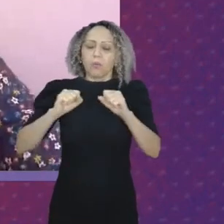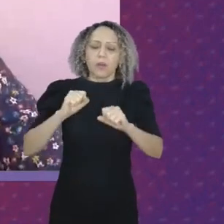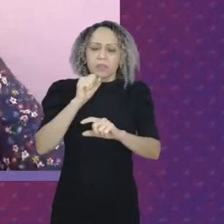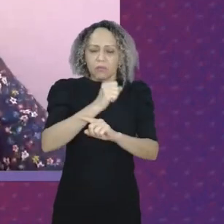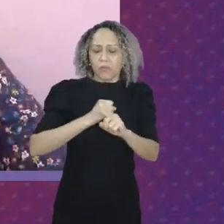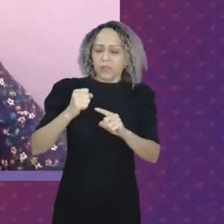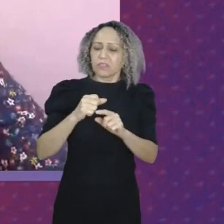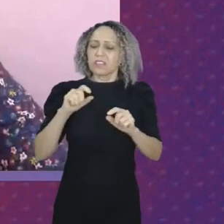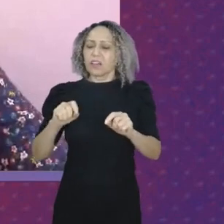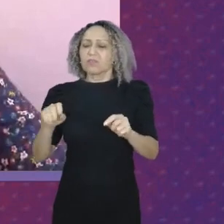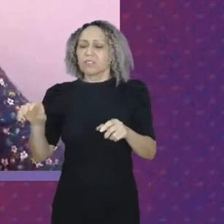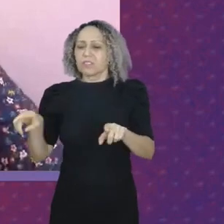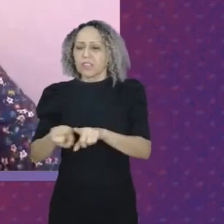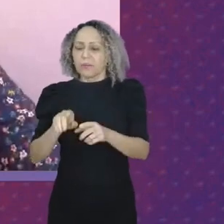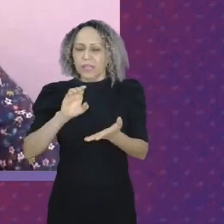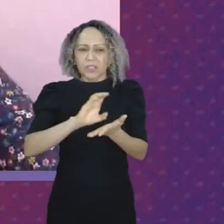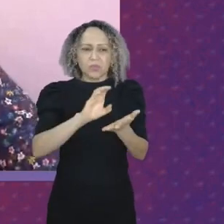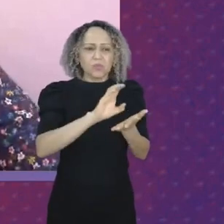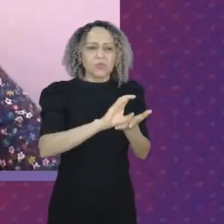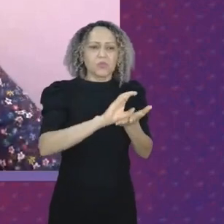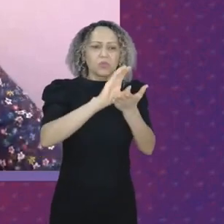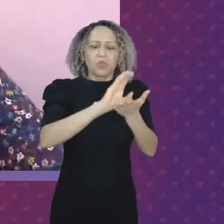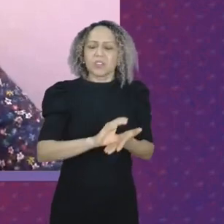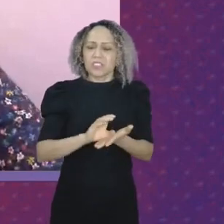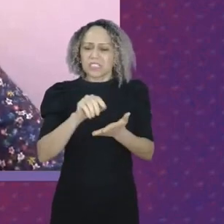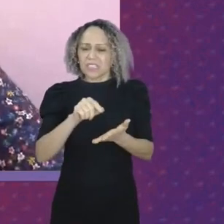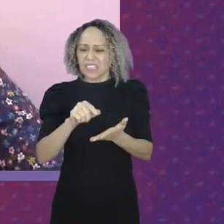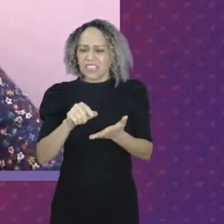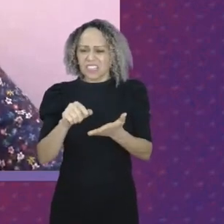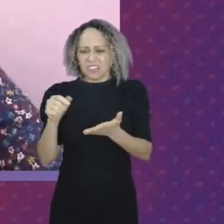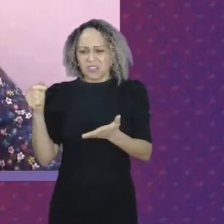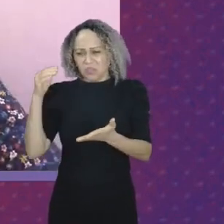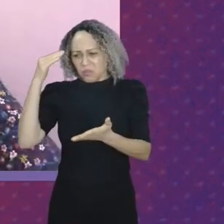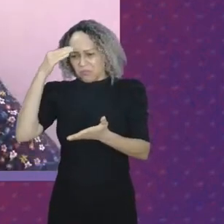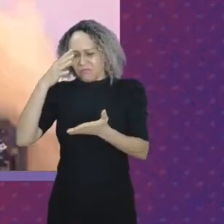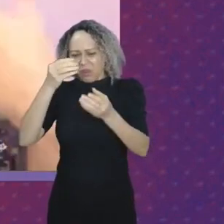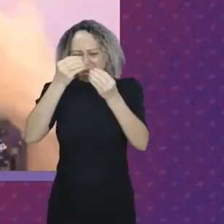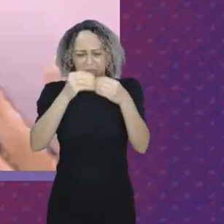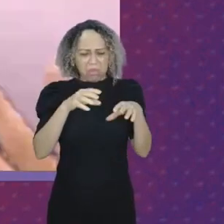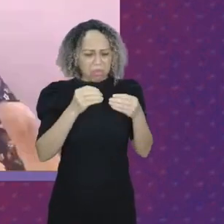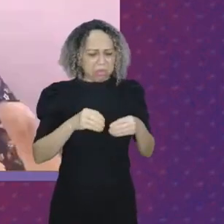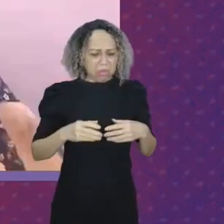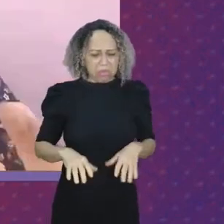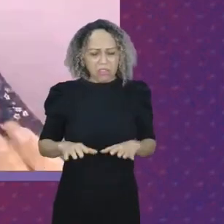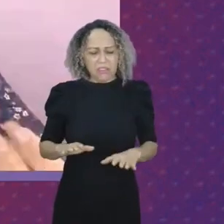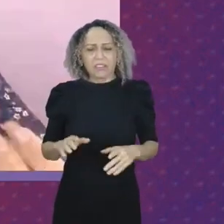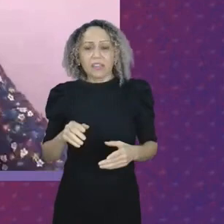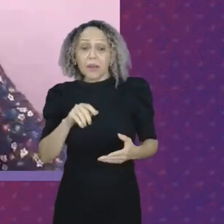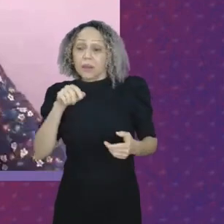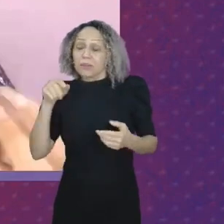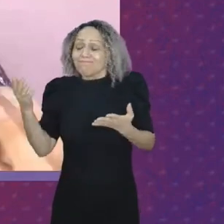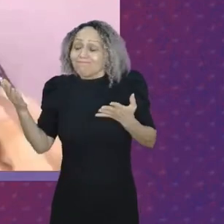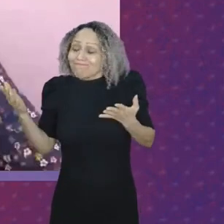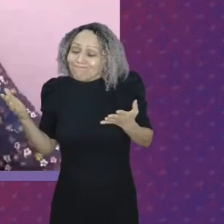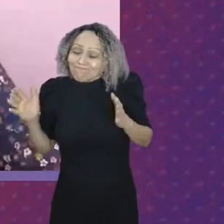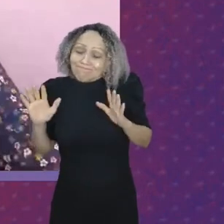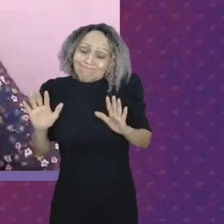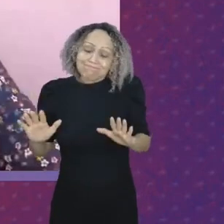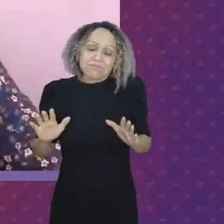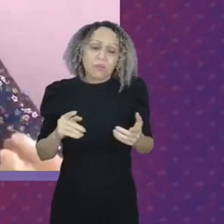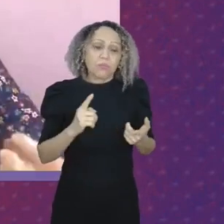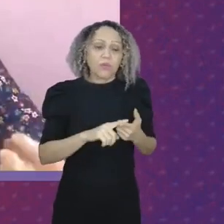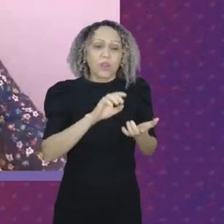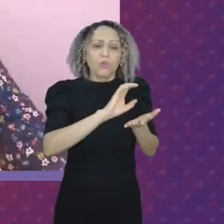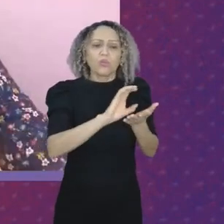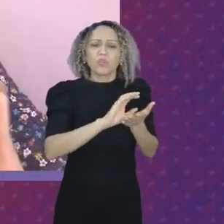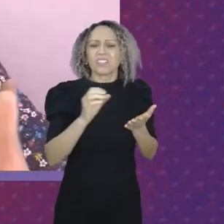dos conselhos, que são instrumentos fundamentais para a articulação dessas políticas. E aí a gente entra numa